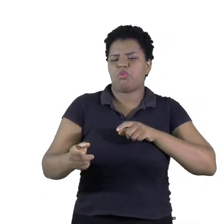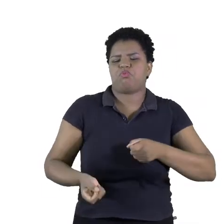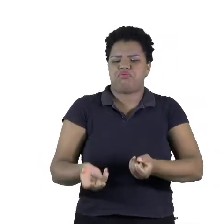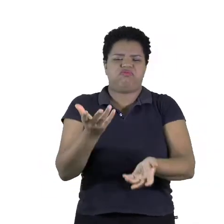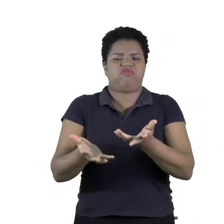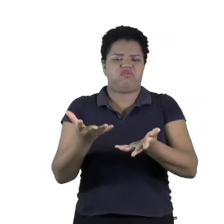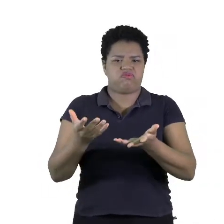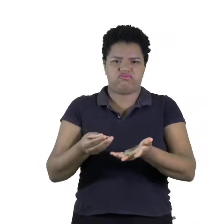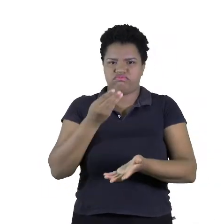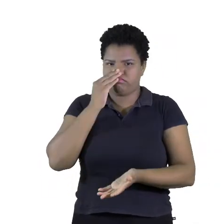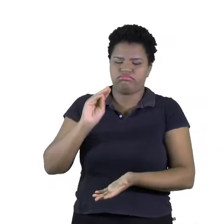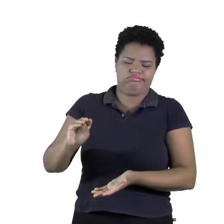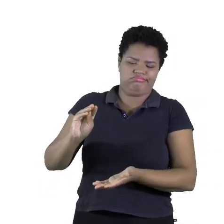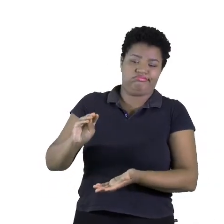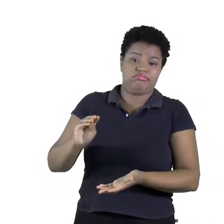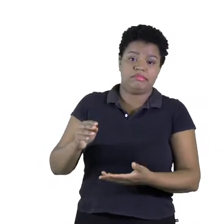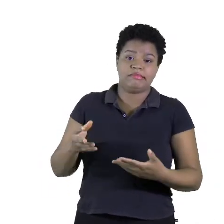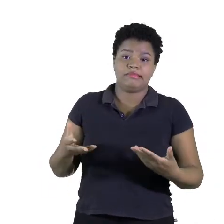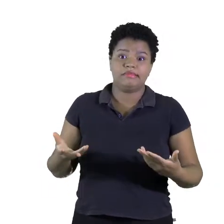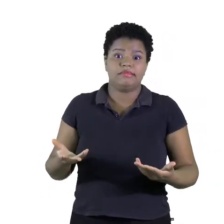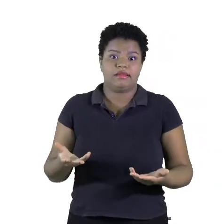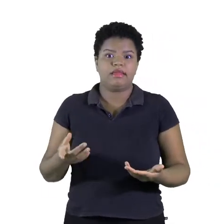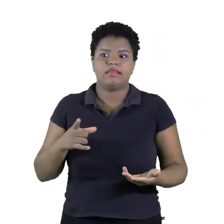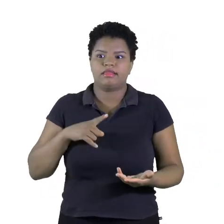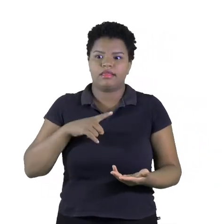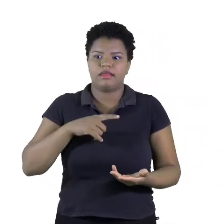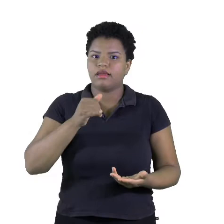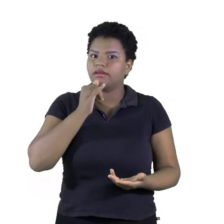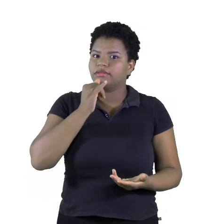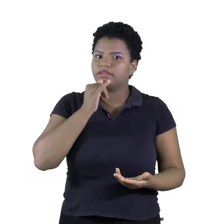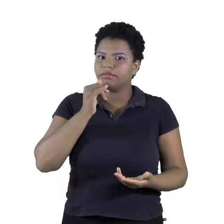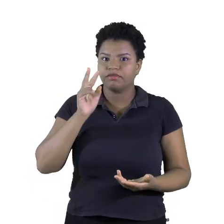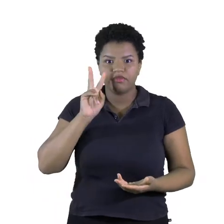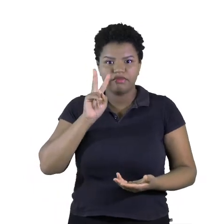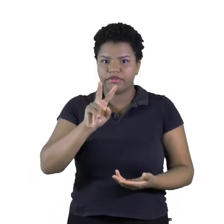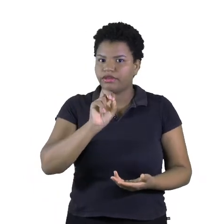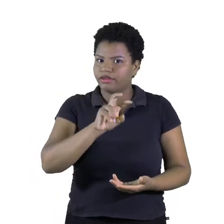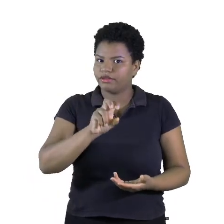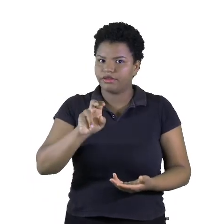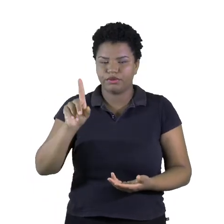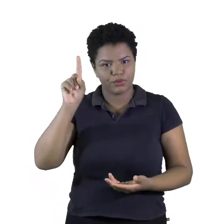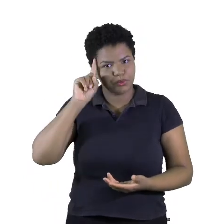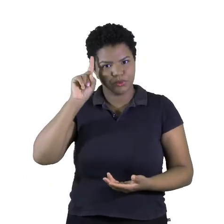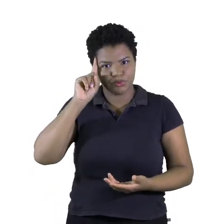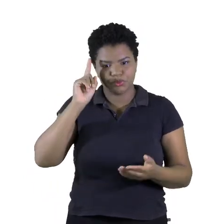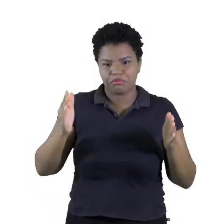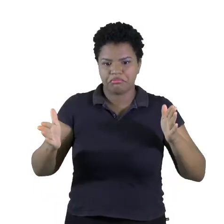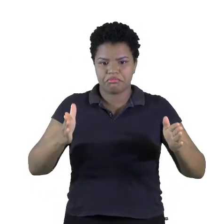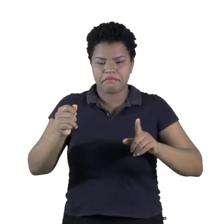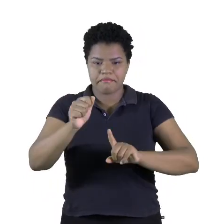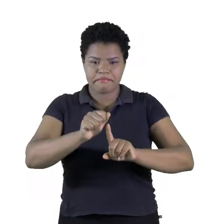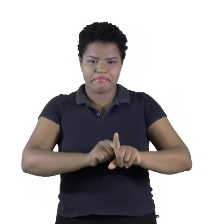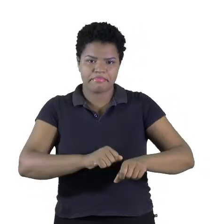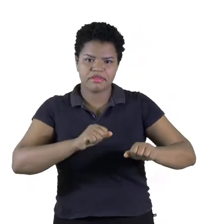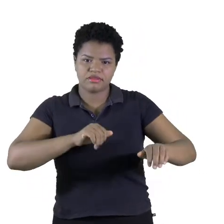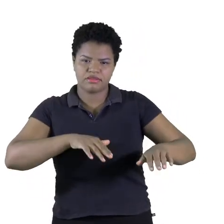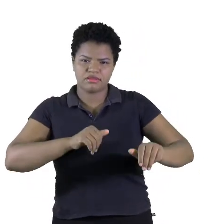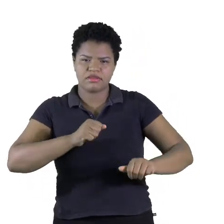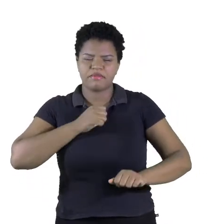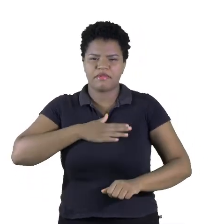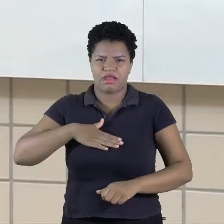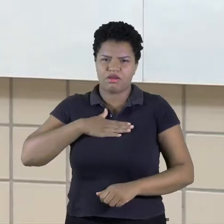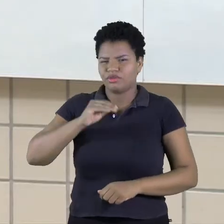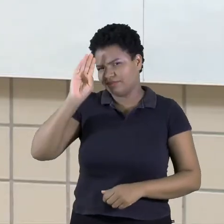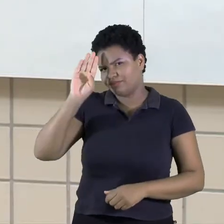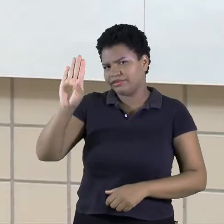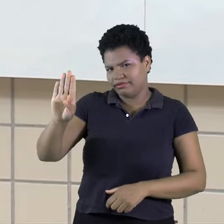fogo, vocês têm um exemplo que a gente vê aí todos os dias, né? Na época de setembro e agosto, principalmente. Agora